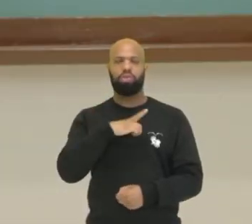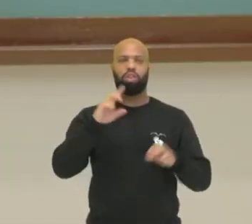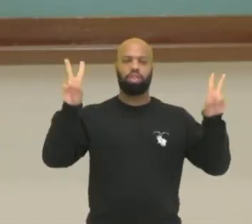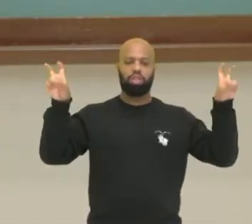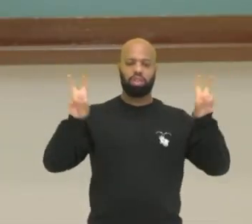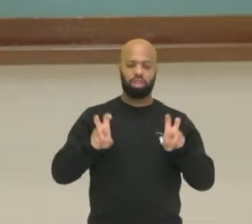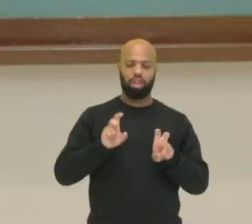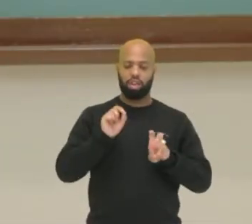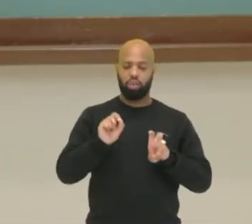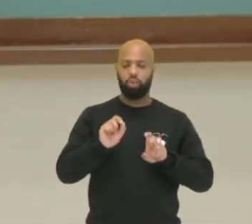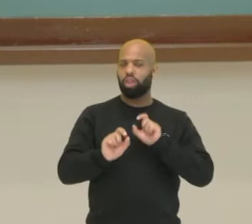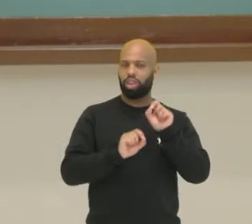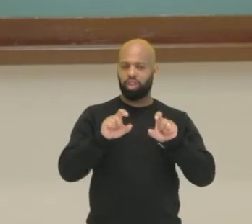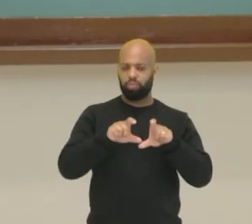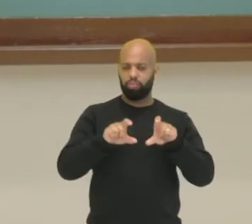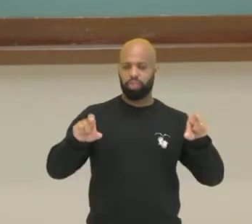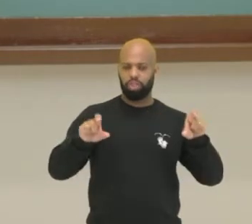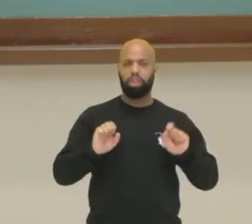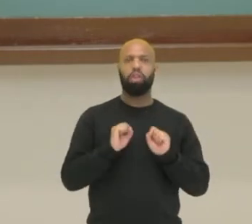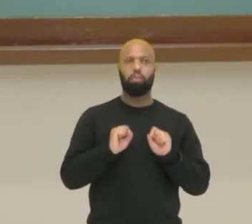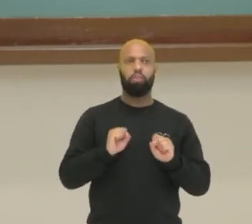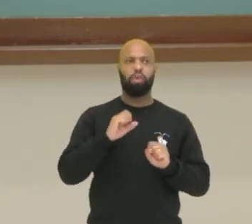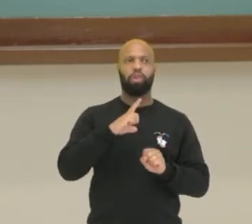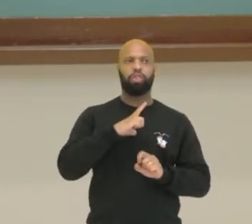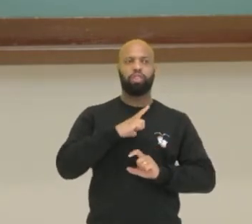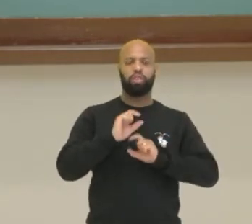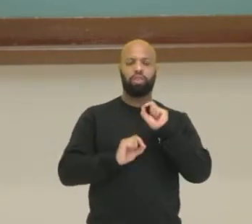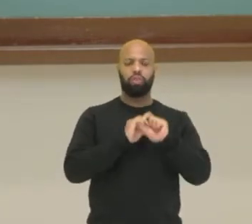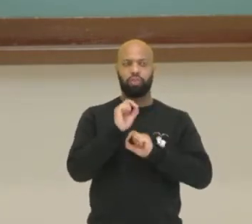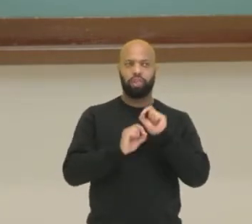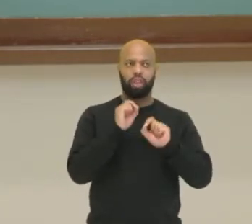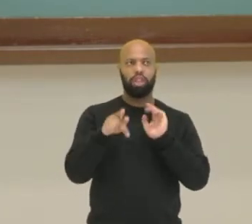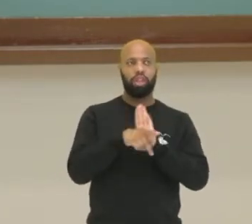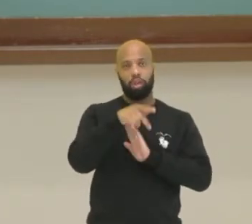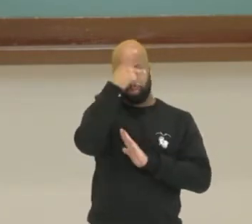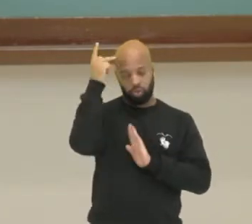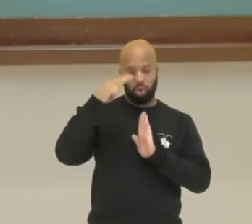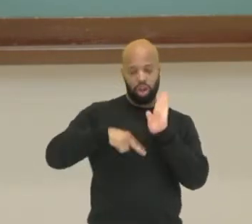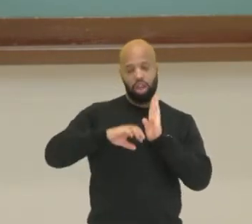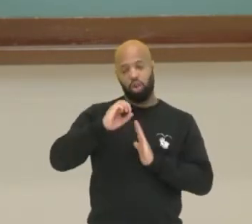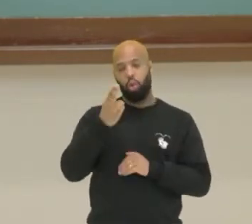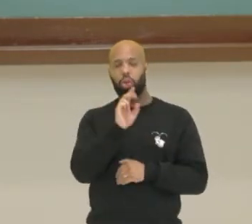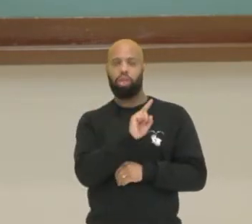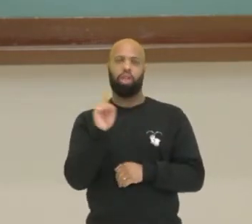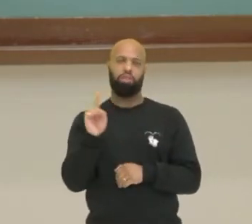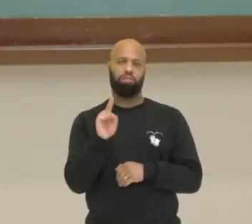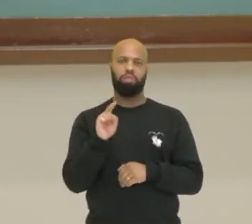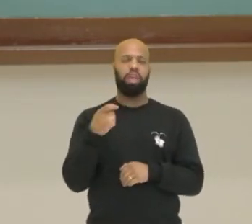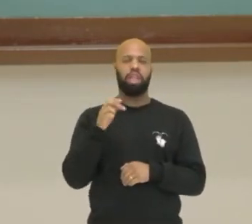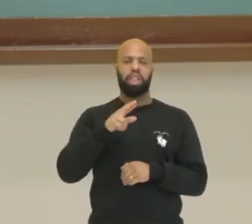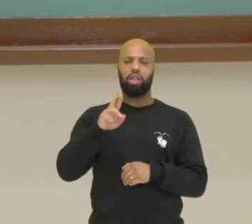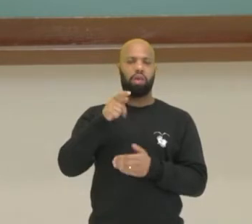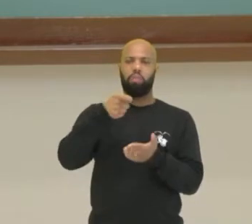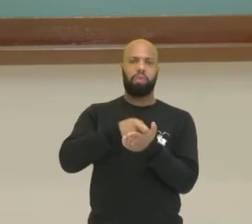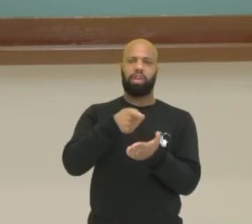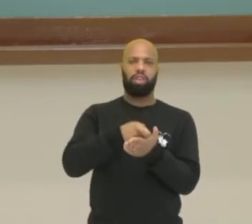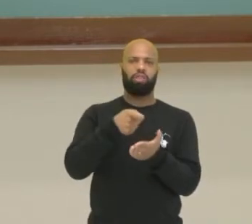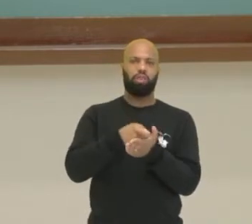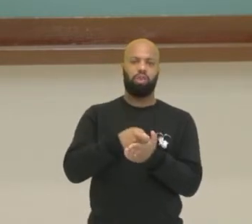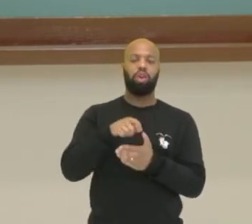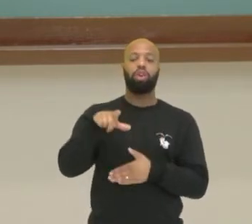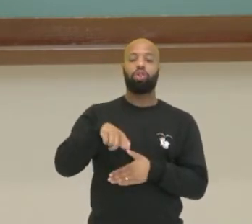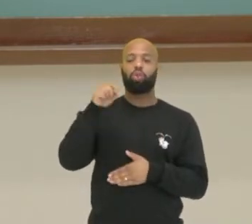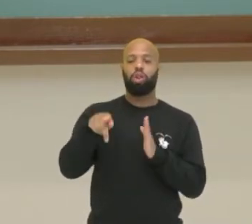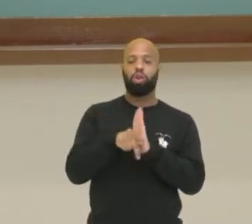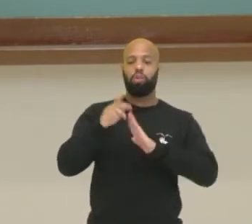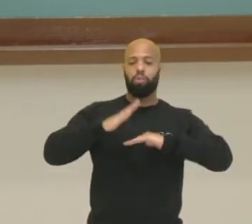reportagem? Ele pode estar presente, explicitado para o leitor ou não. Essa é uma escolha que cabe ao jornalista, que cabe,